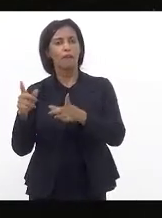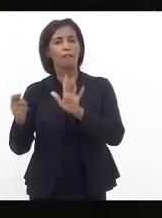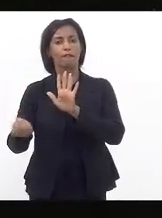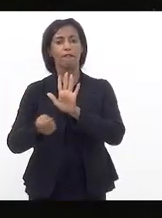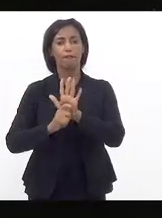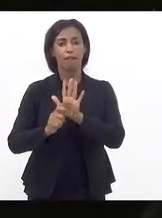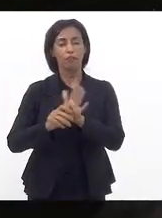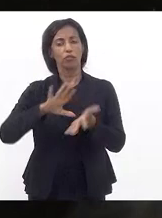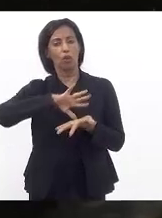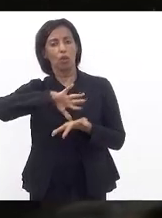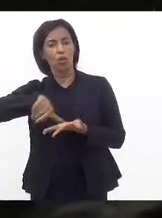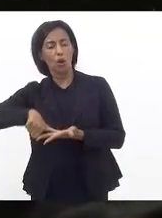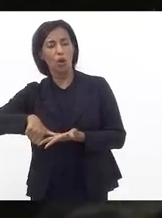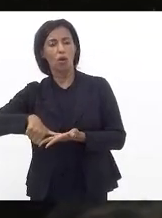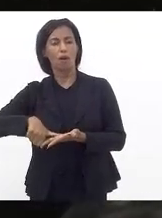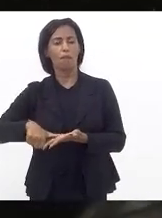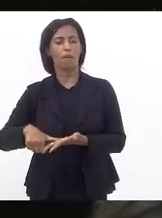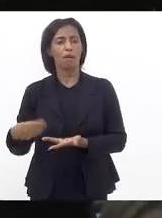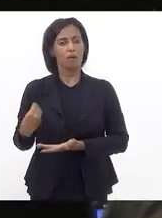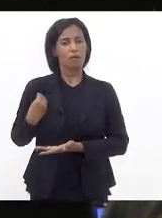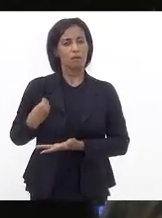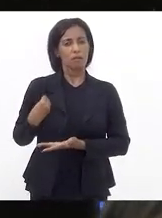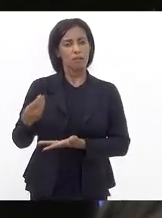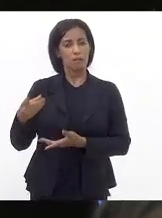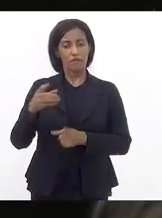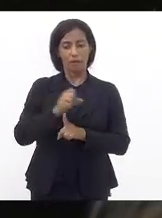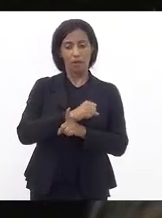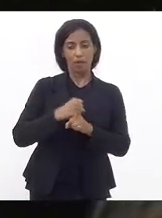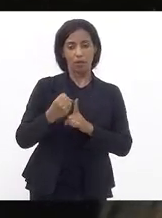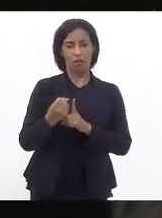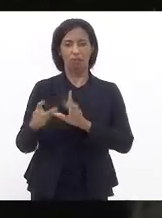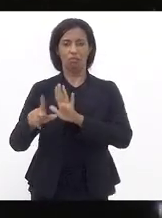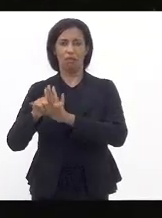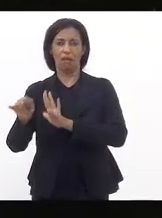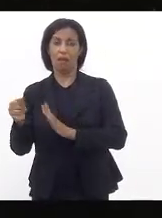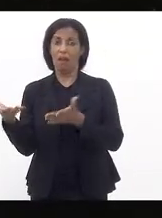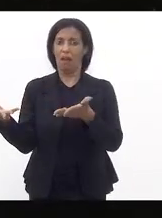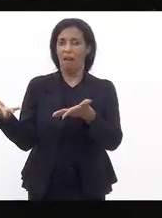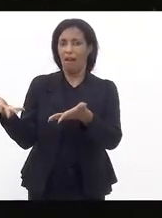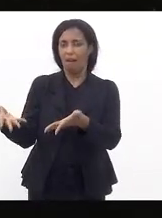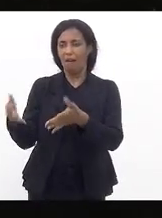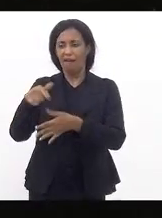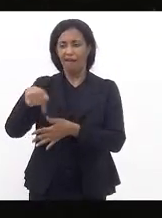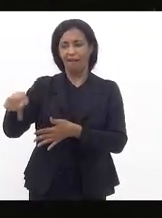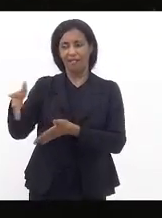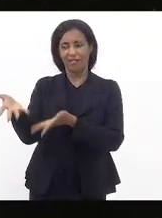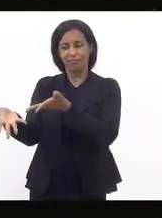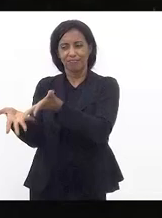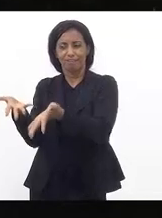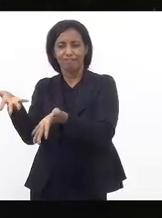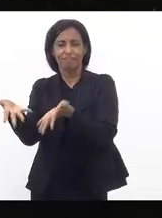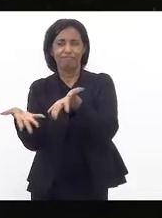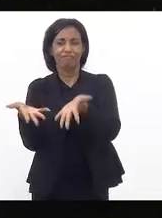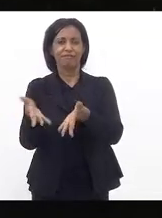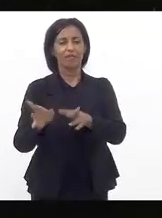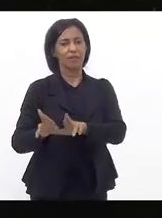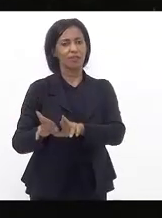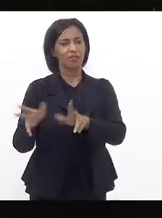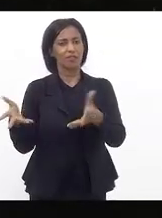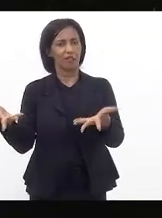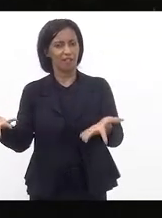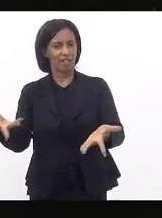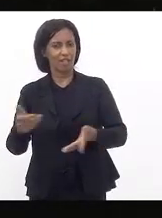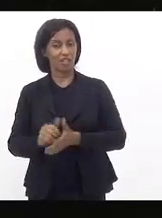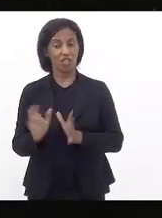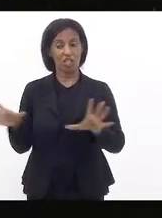droga o que vivem à margem da sociedade esses tem que ter tratamento diferenciado